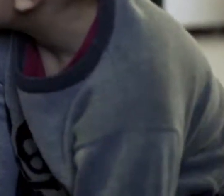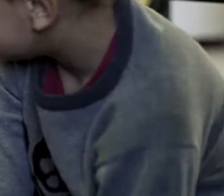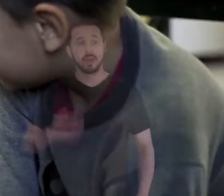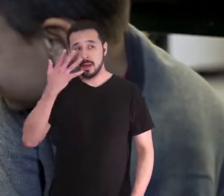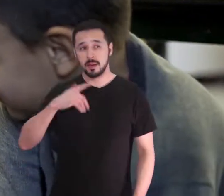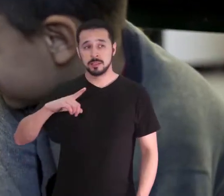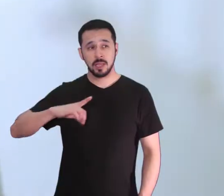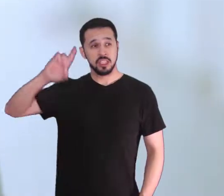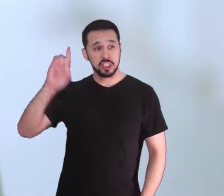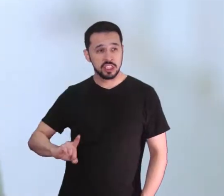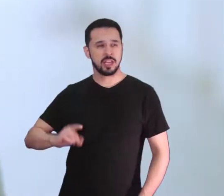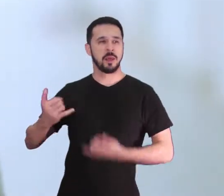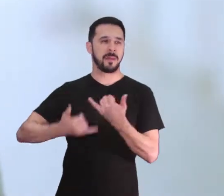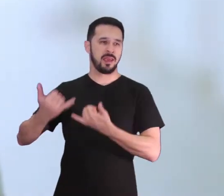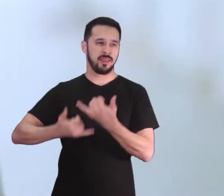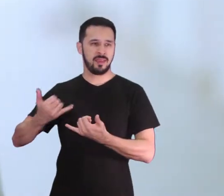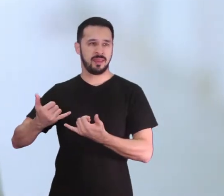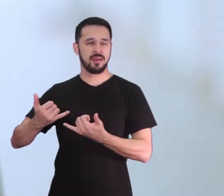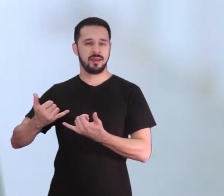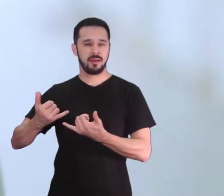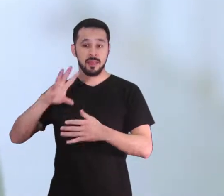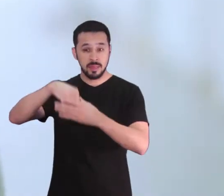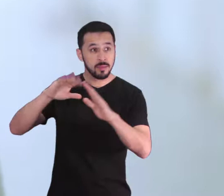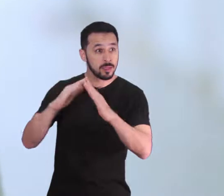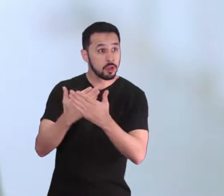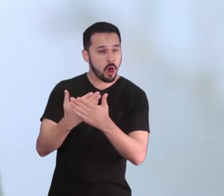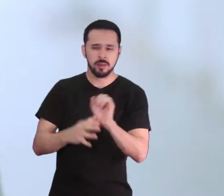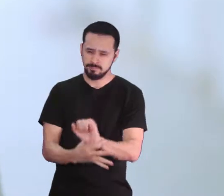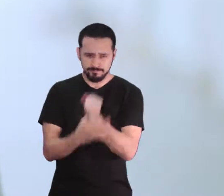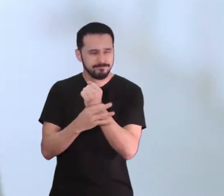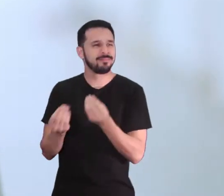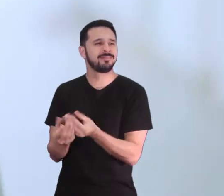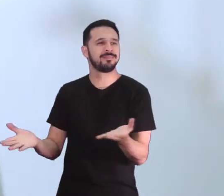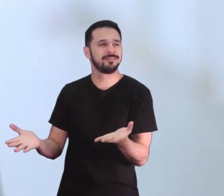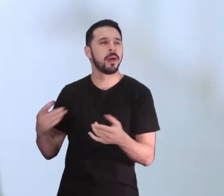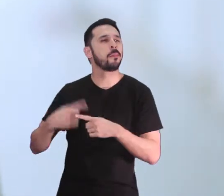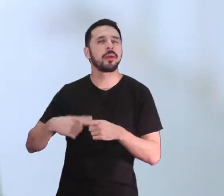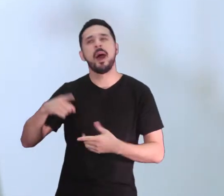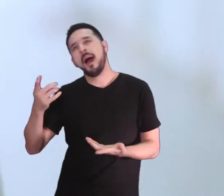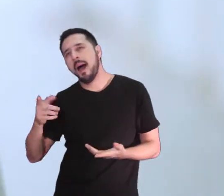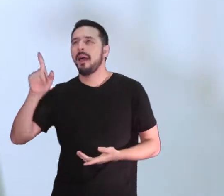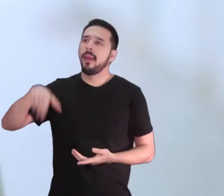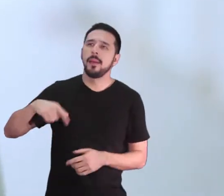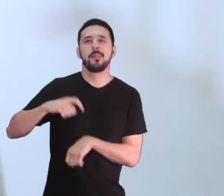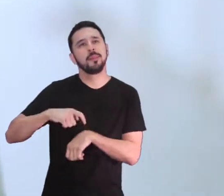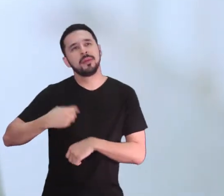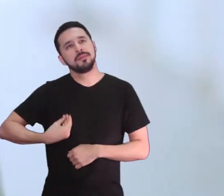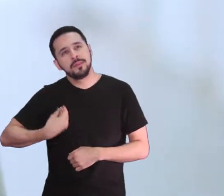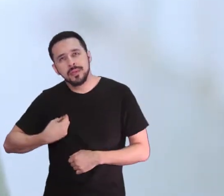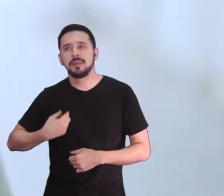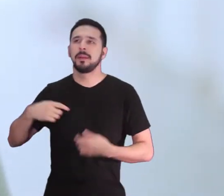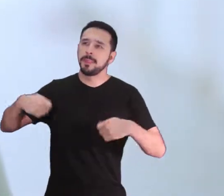assim, ó. O direito ao brincar, ele tem que ser garantido dentro das unidades de educação infantil, não só por ser o momento da vida